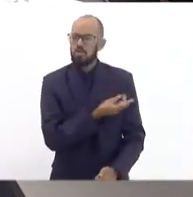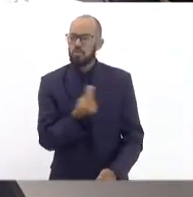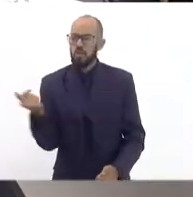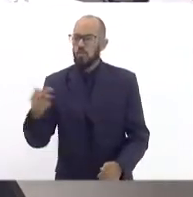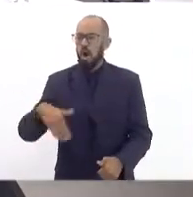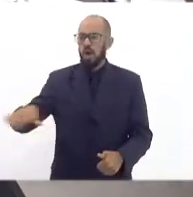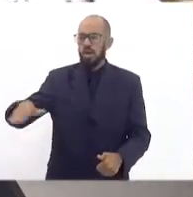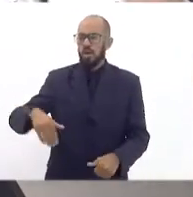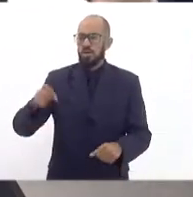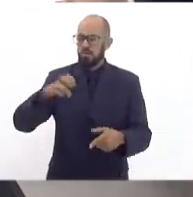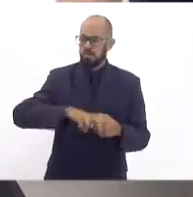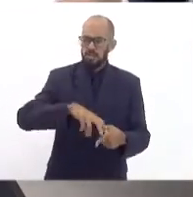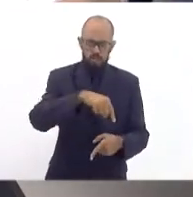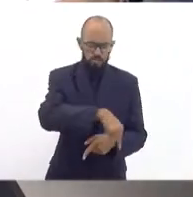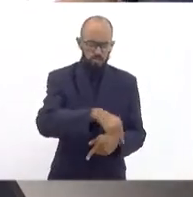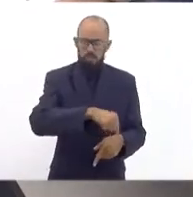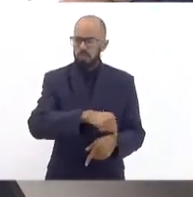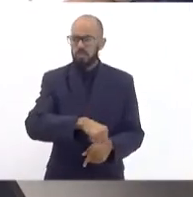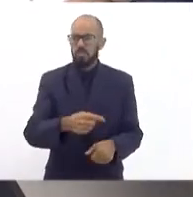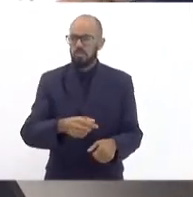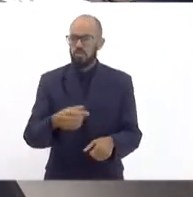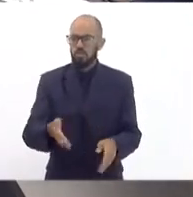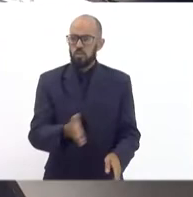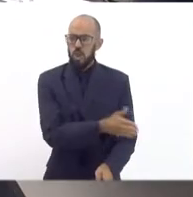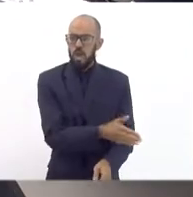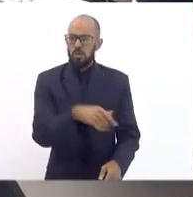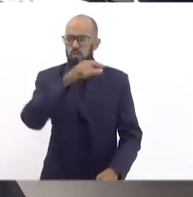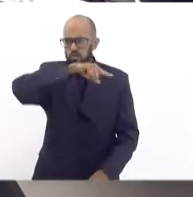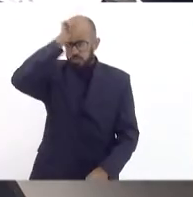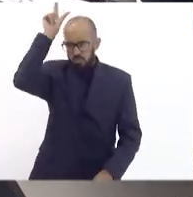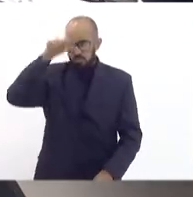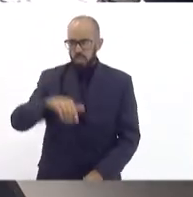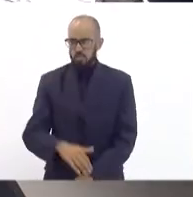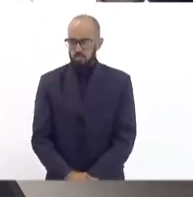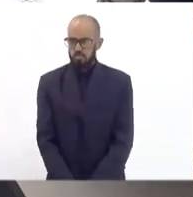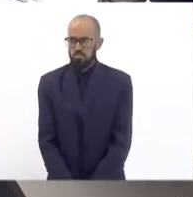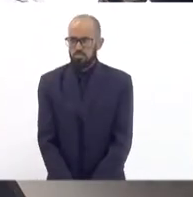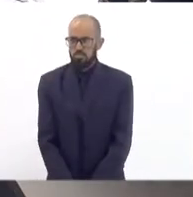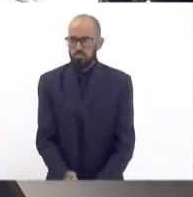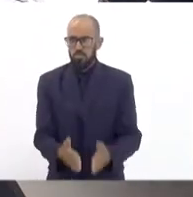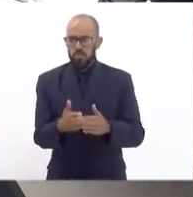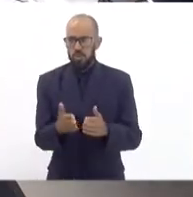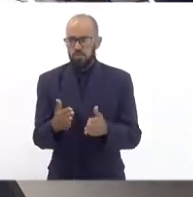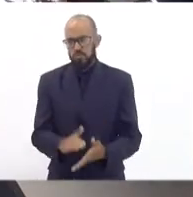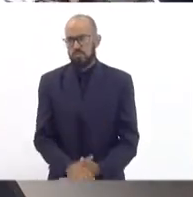aqui entre o deputado Luiz Paulo e a Defensoria Pública.